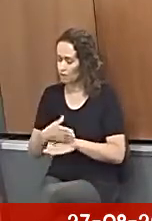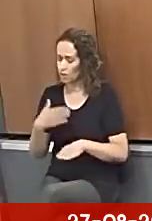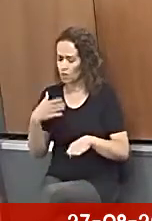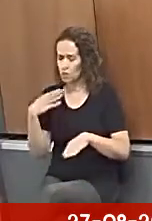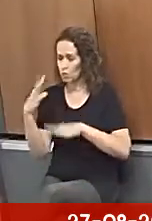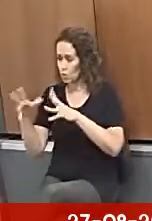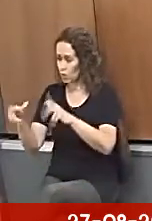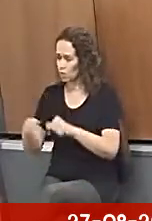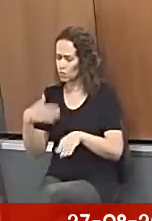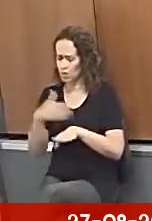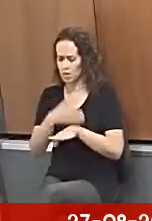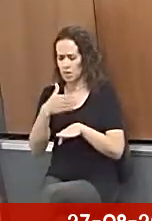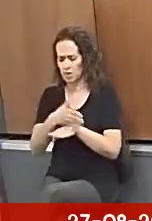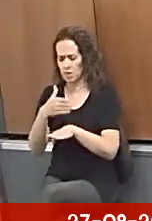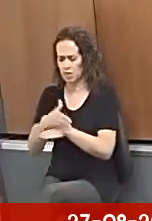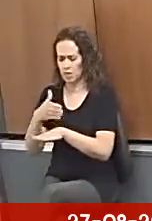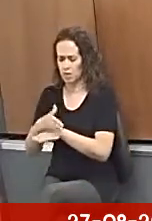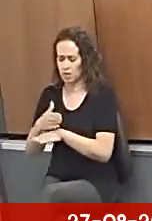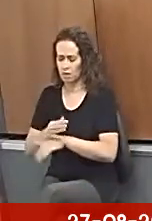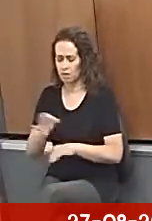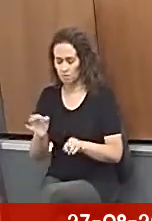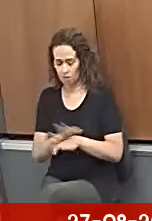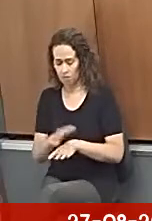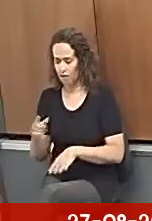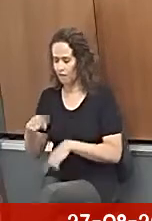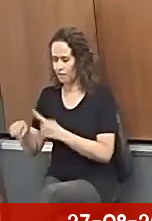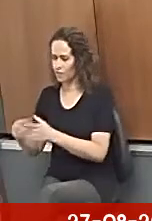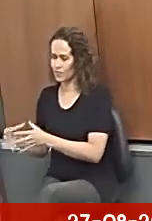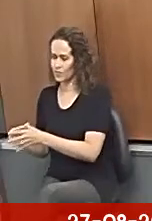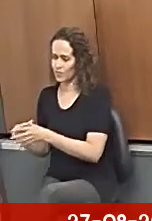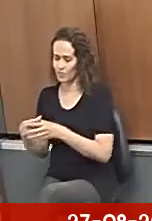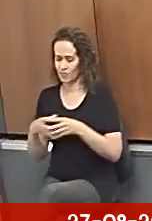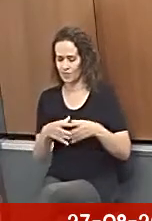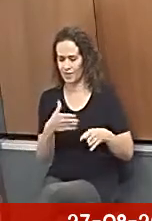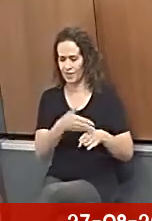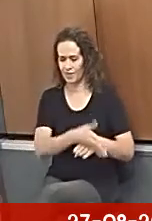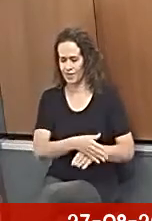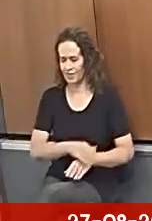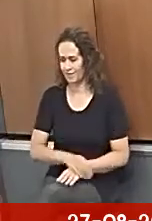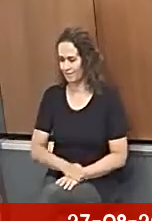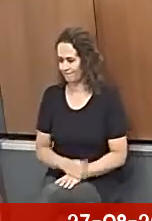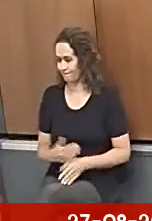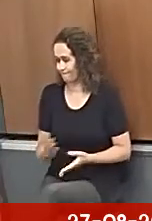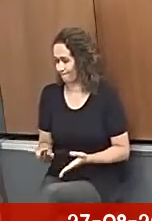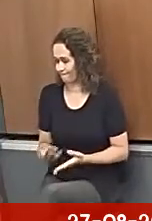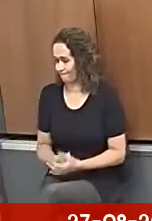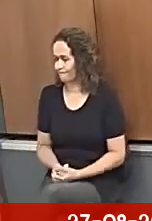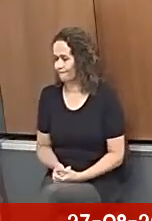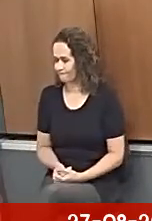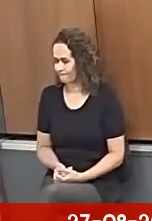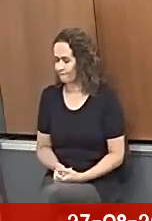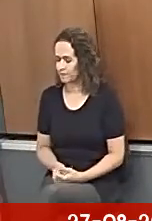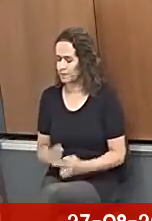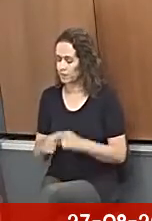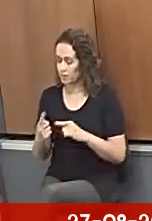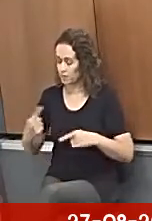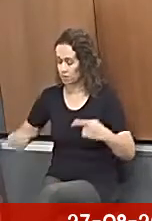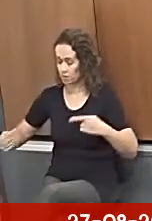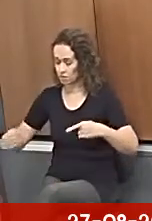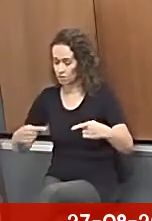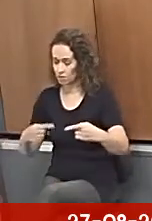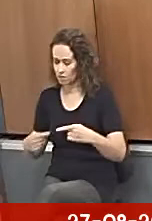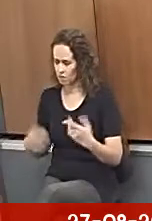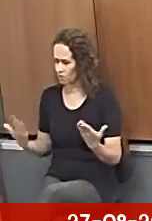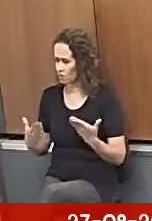torcida do cruzeiro é visitante ela é a visitante é maltratada mas não é essa discussão eu quero dizer que